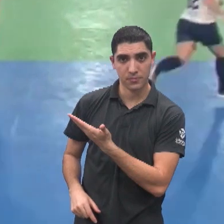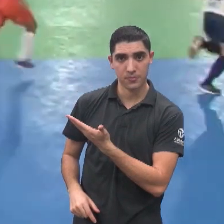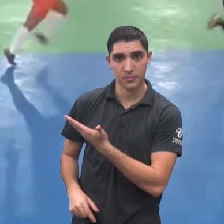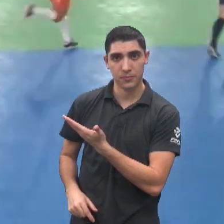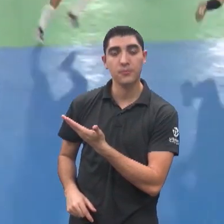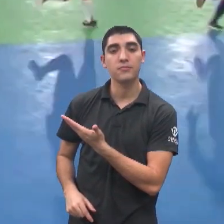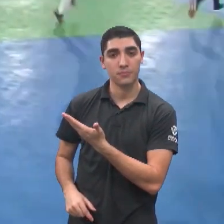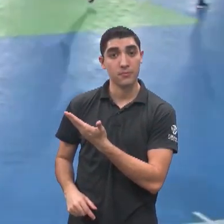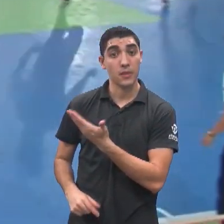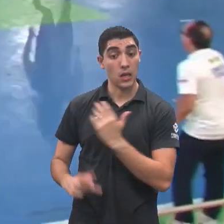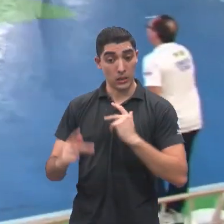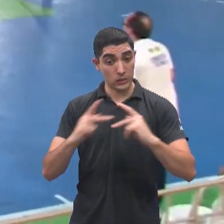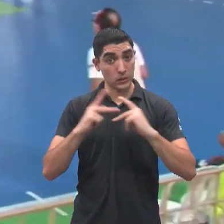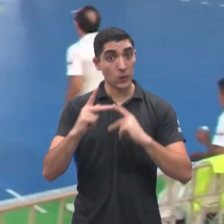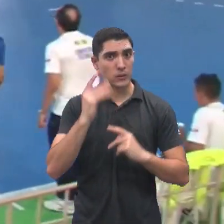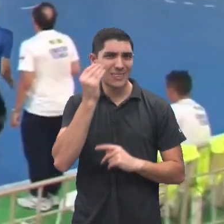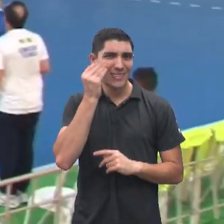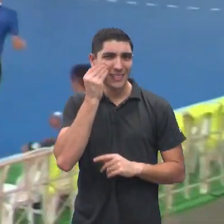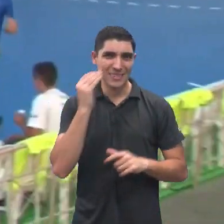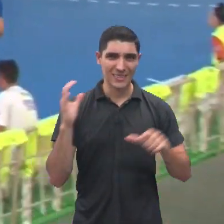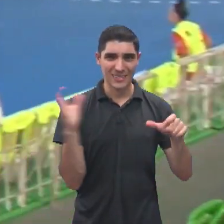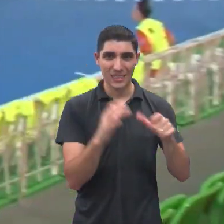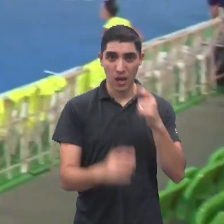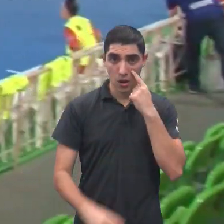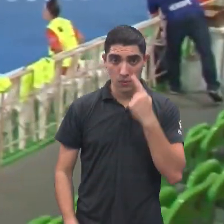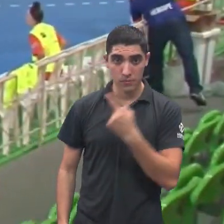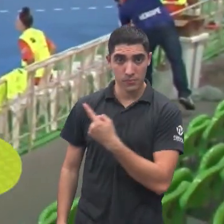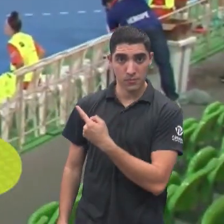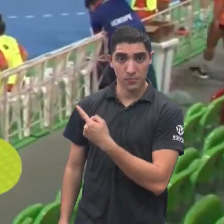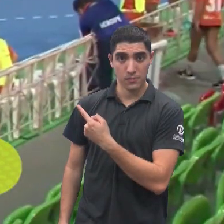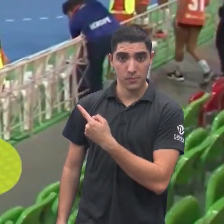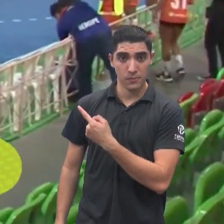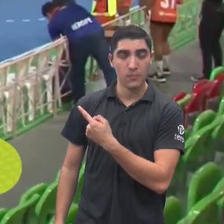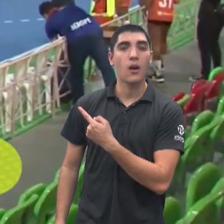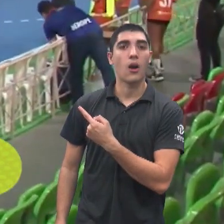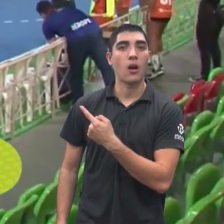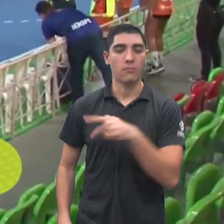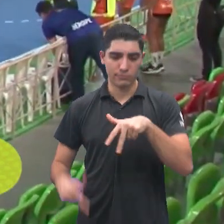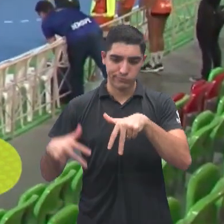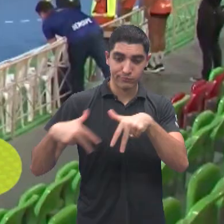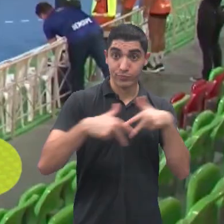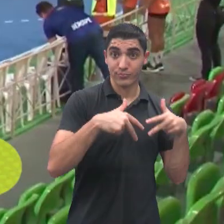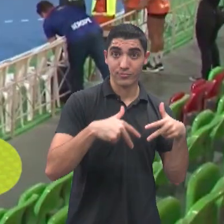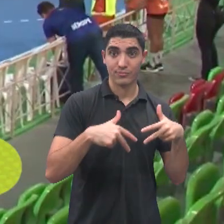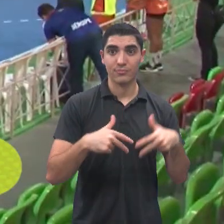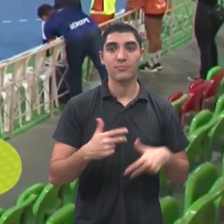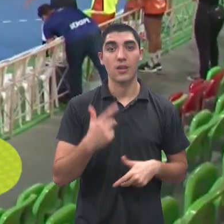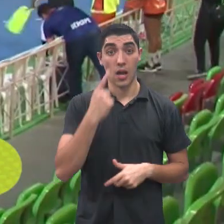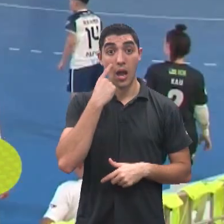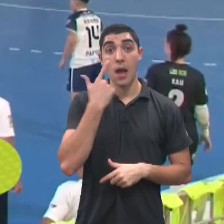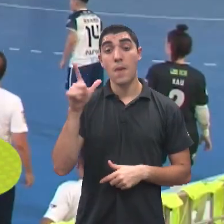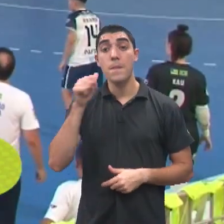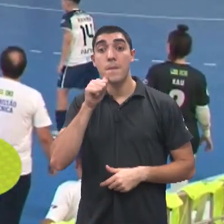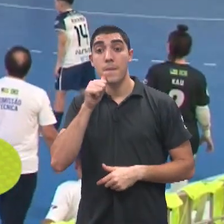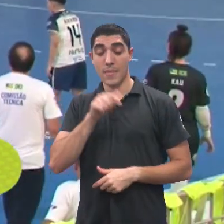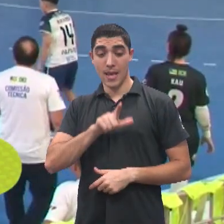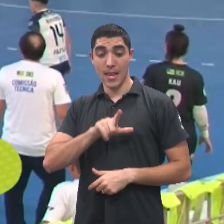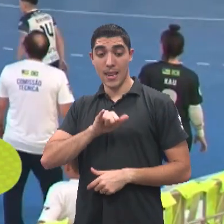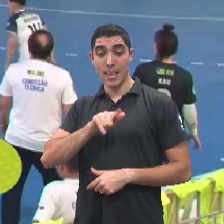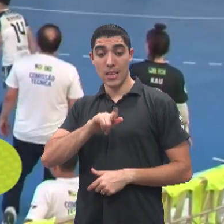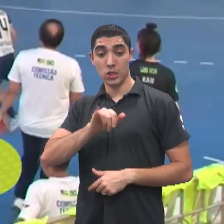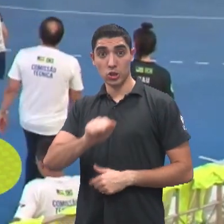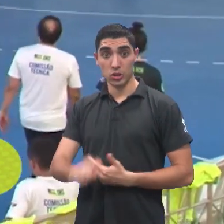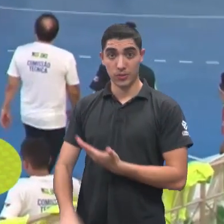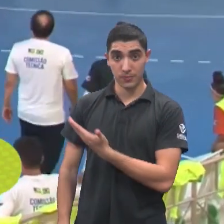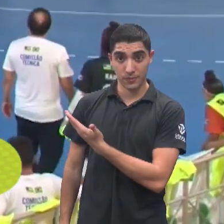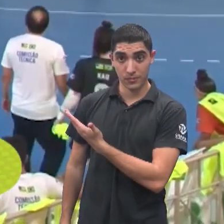São José veio aí para o ataque, a Aranda vai sofrer a falta ali ó. Falta frontal. Aí a Lígia, a sergipana Lígia, veio